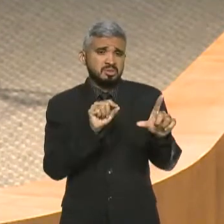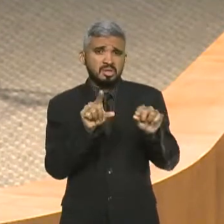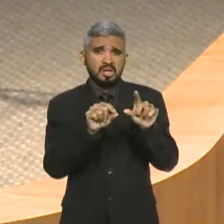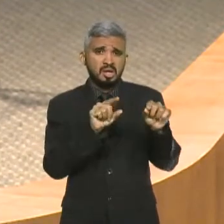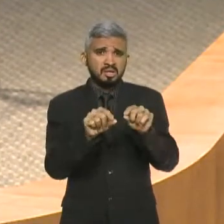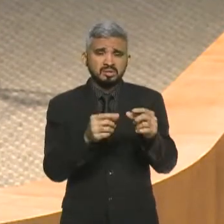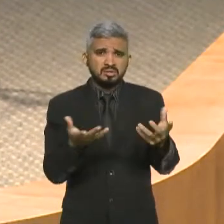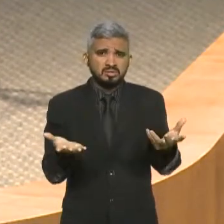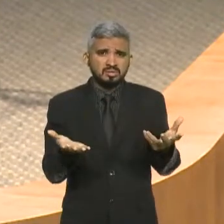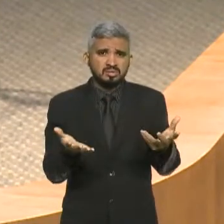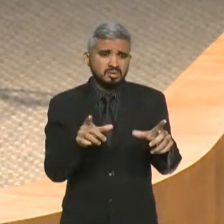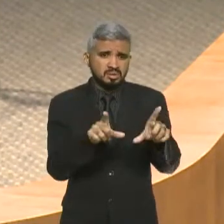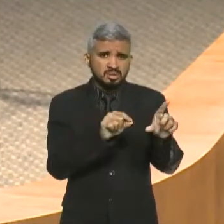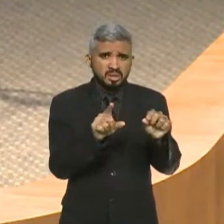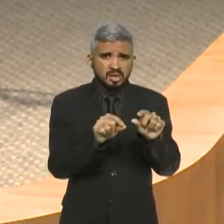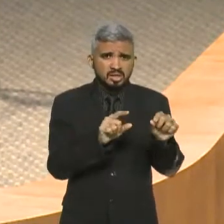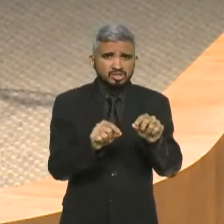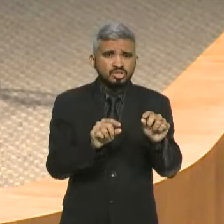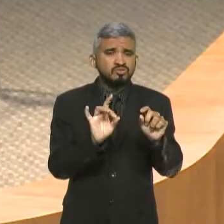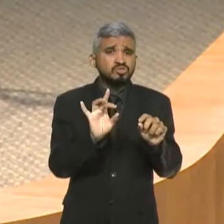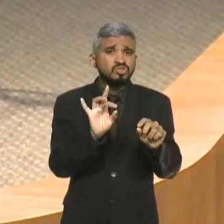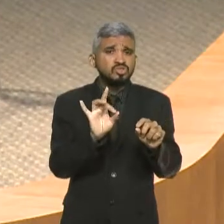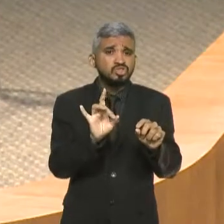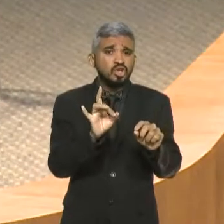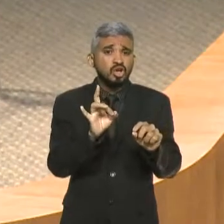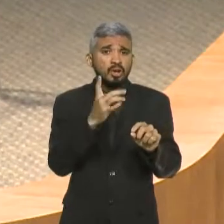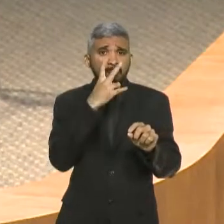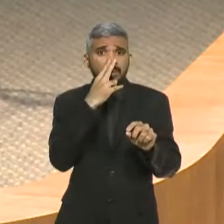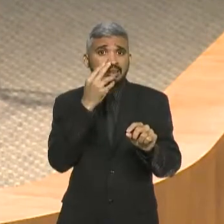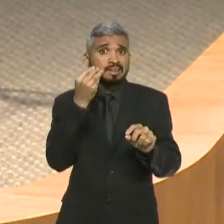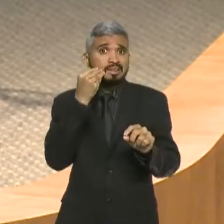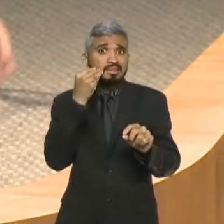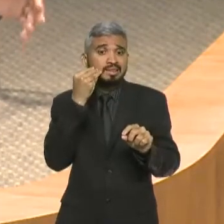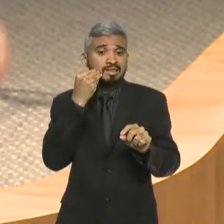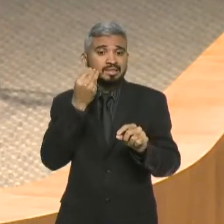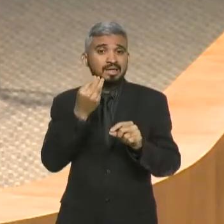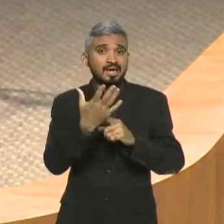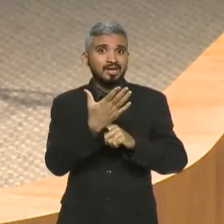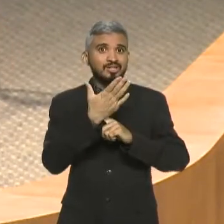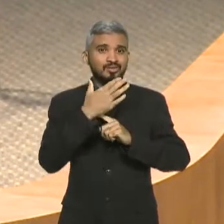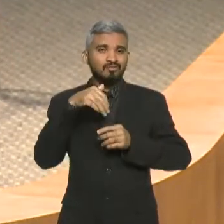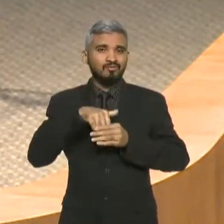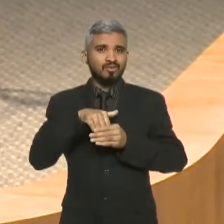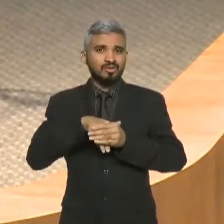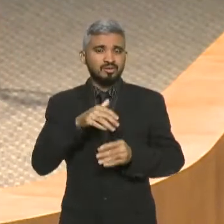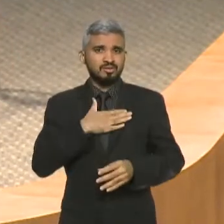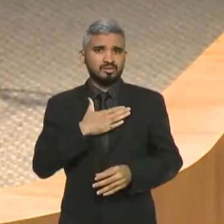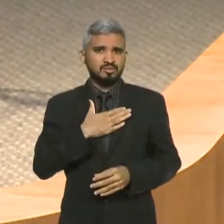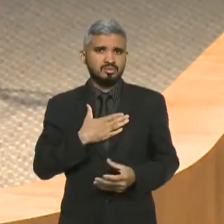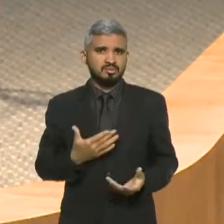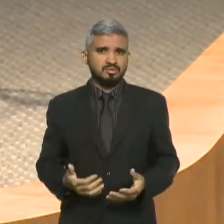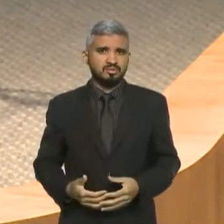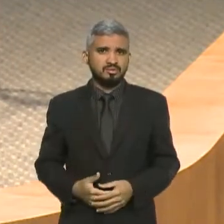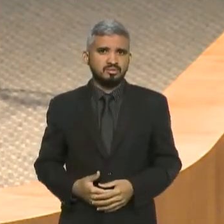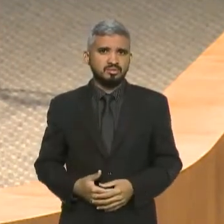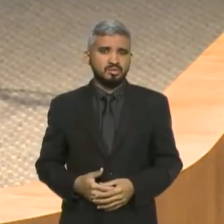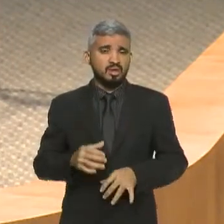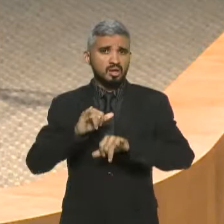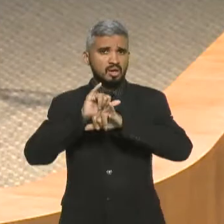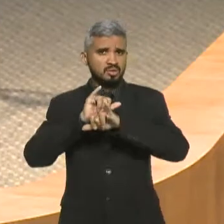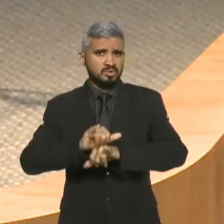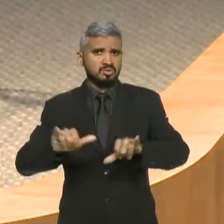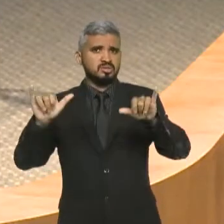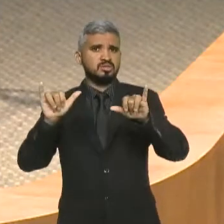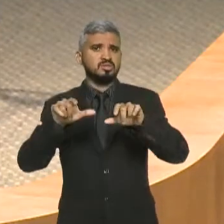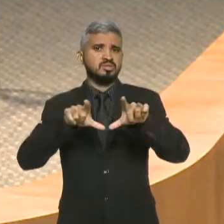fraudulento, um seletivo eleitoreiro. Anunciou que o seletivo é temporário, que o seletivo